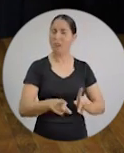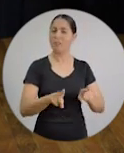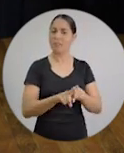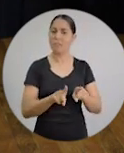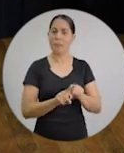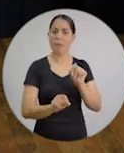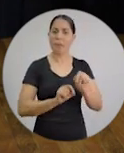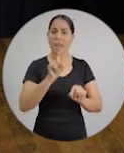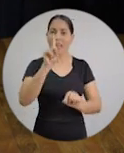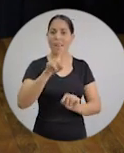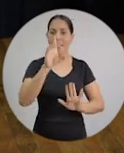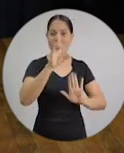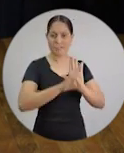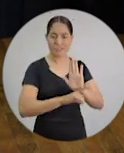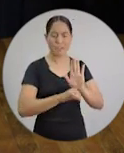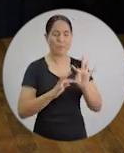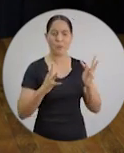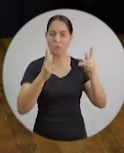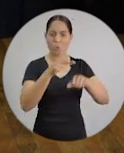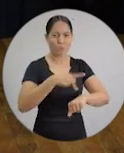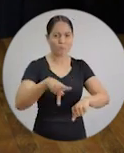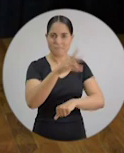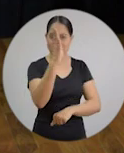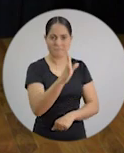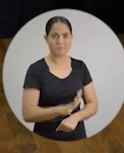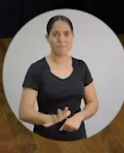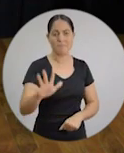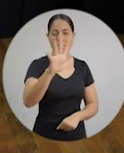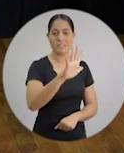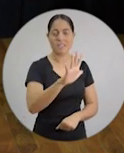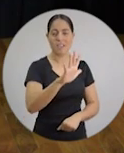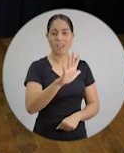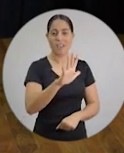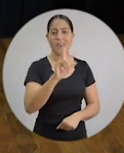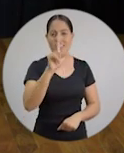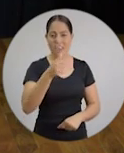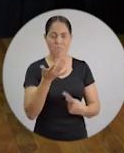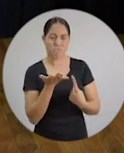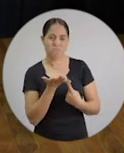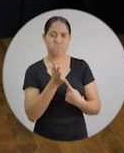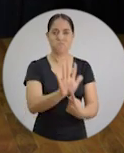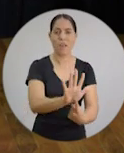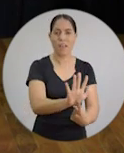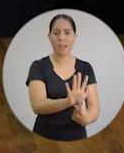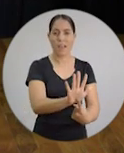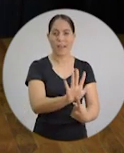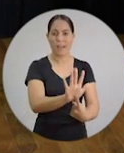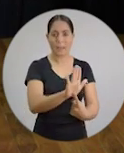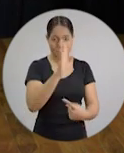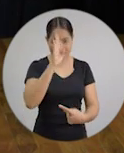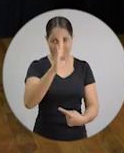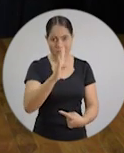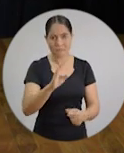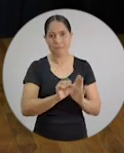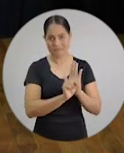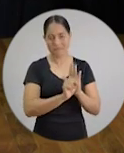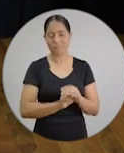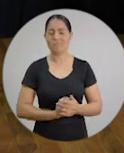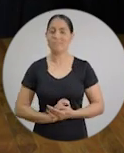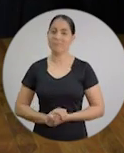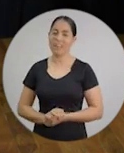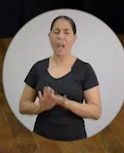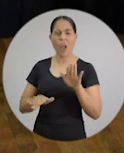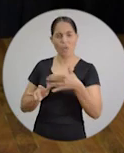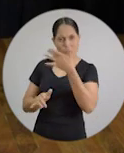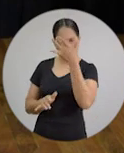consolidado, sumulado, e, portanto, é uma diretriz que vale para todo o país. E essa é o destaque aí